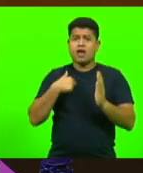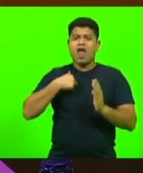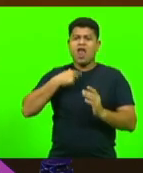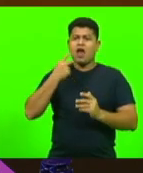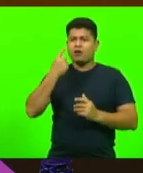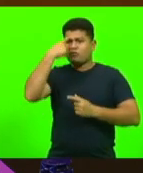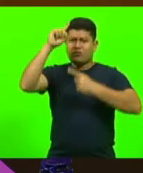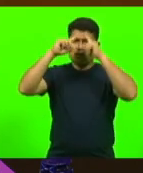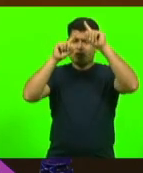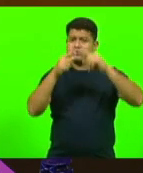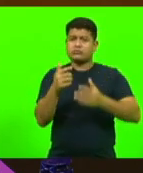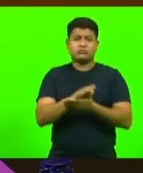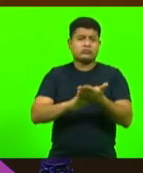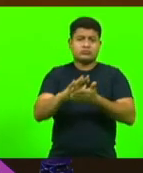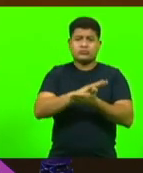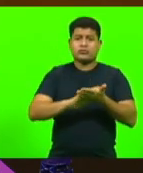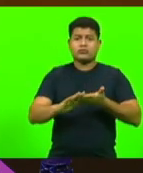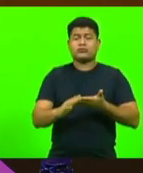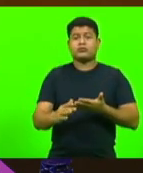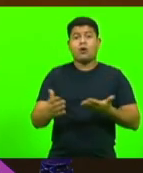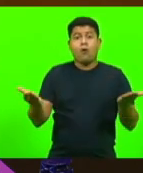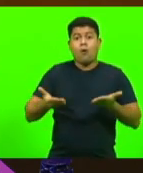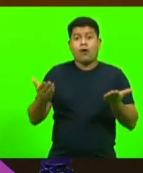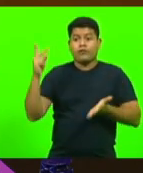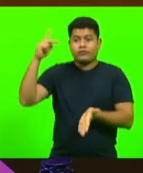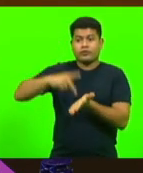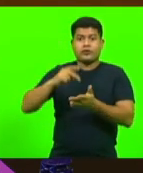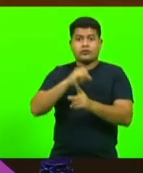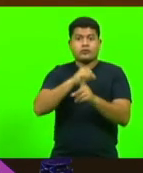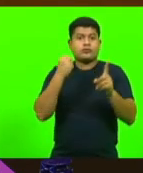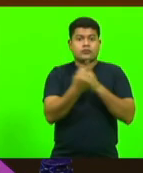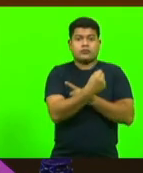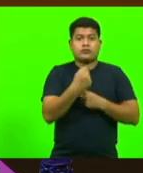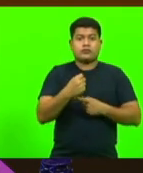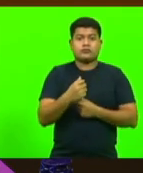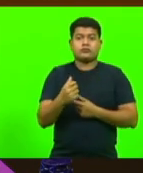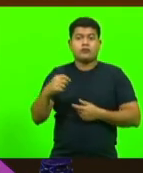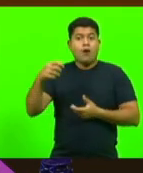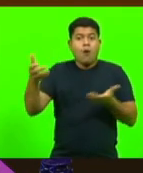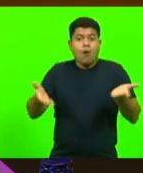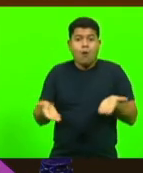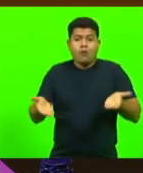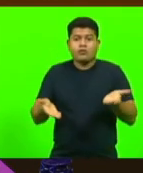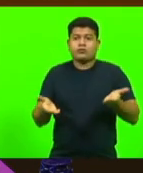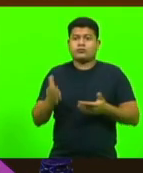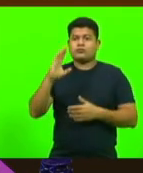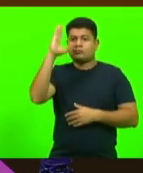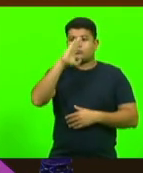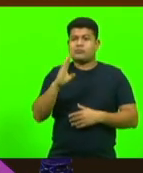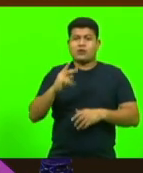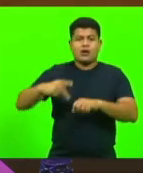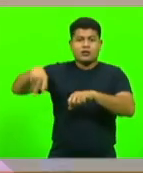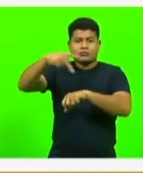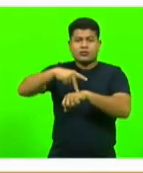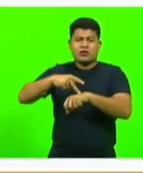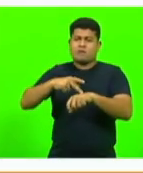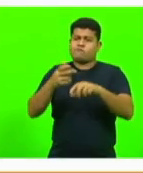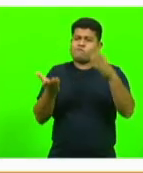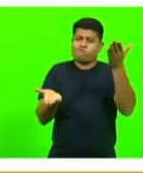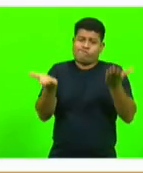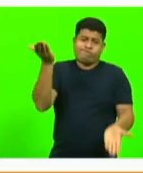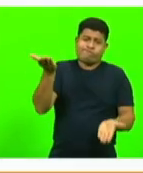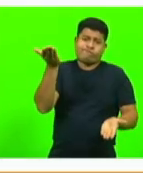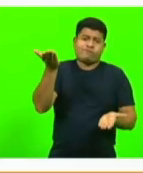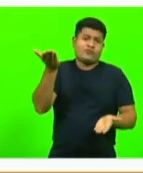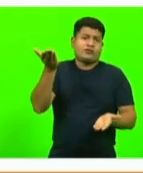o retrato social que a gente tem e num país tão desigual Com milhões de pessoas vivendo onde